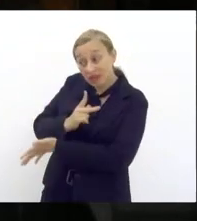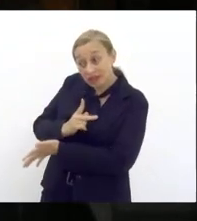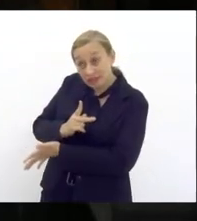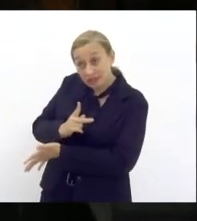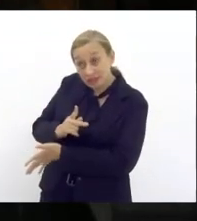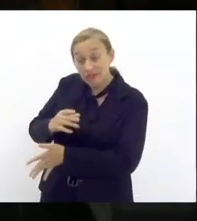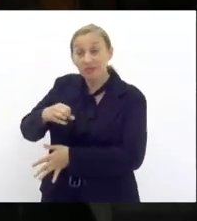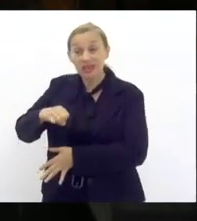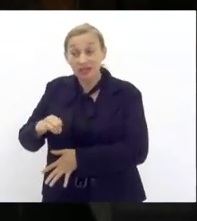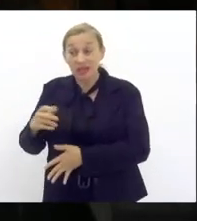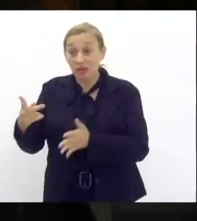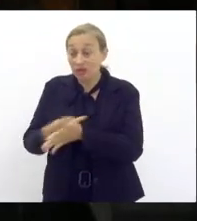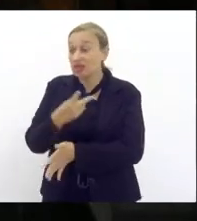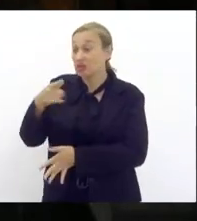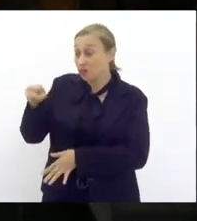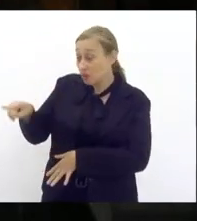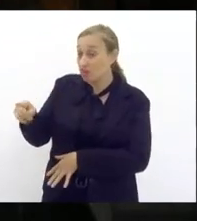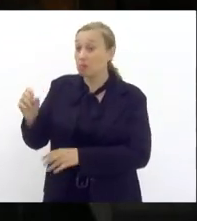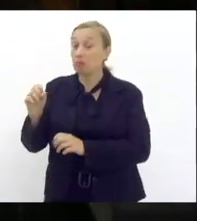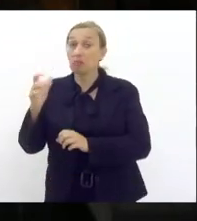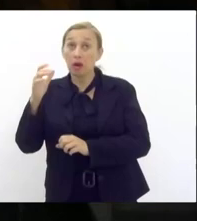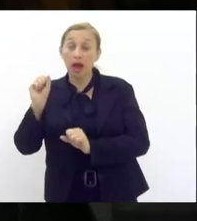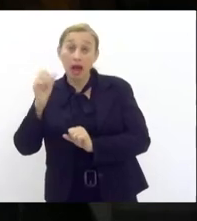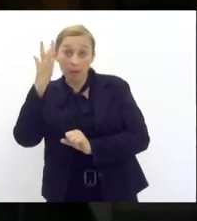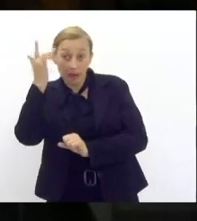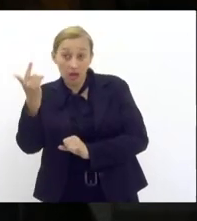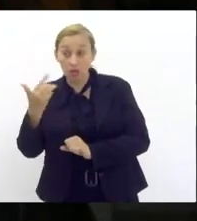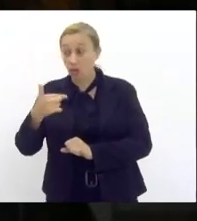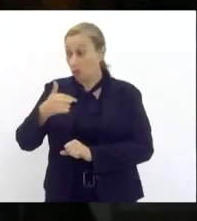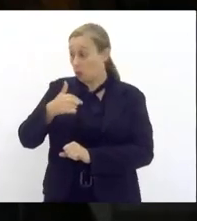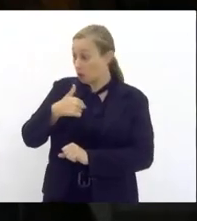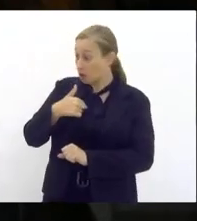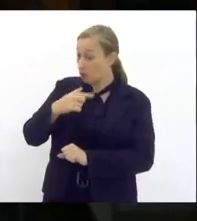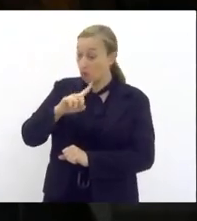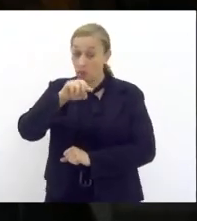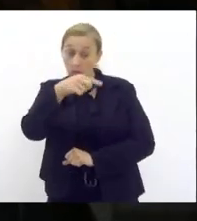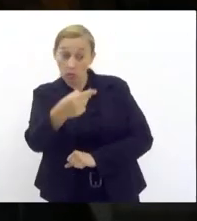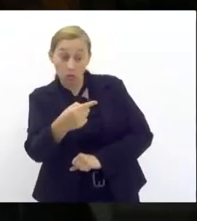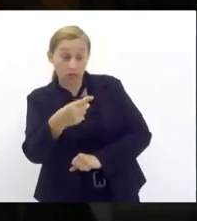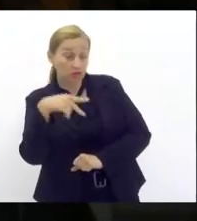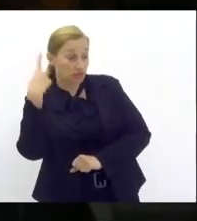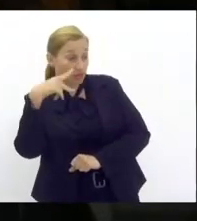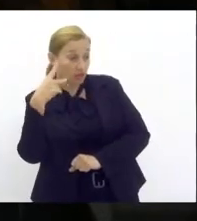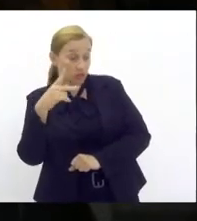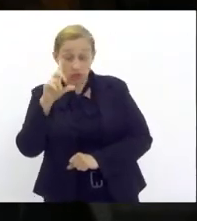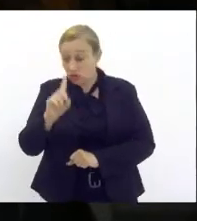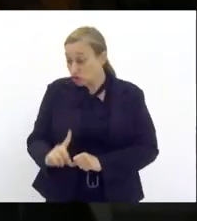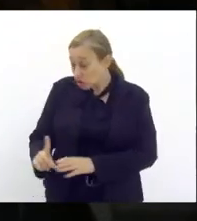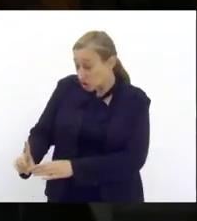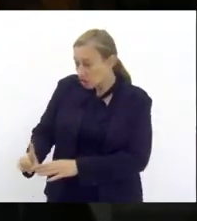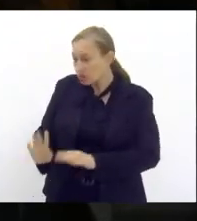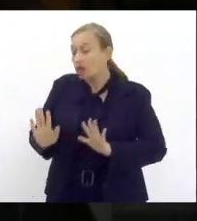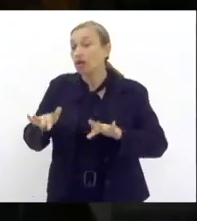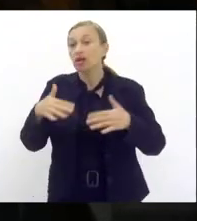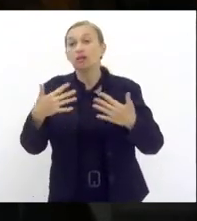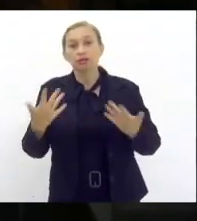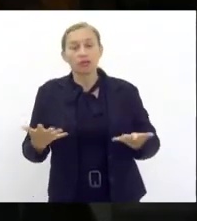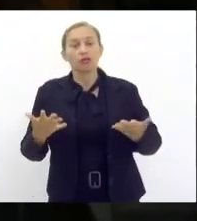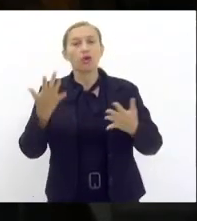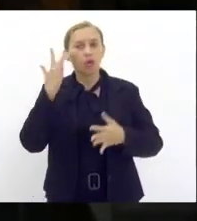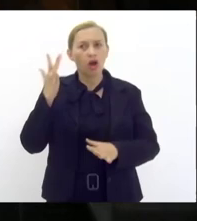se aconteceu isso com ele, amanhã pode ser comigo, pode ser com outro jovem também de direita, que é vereador ou qualquer outra coisa. Então, acho que a gente também tem